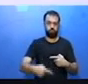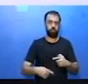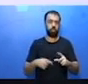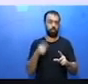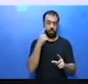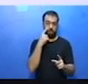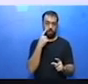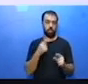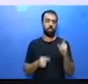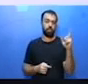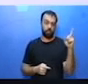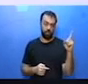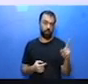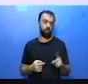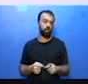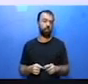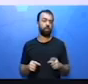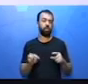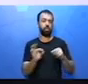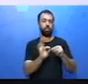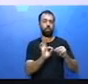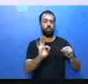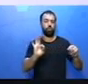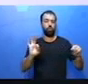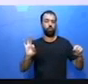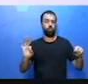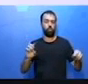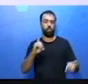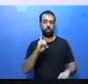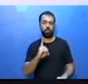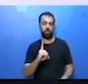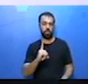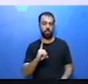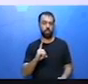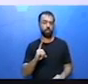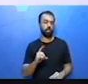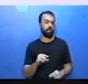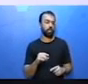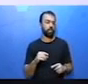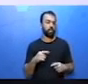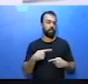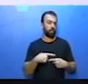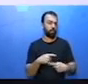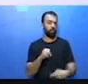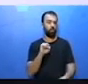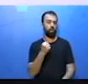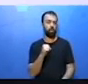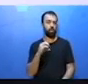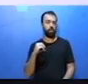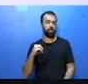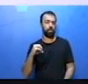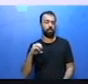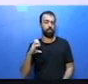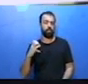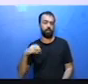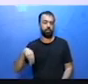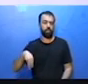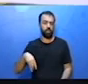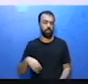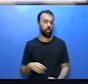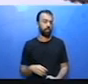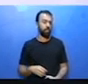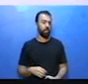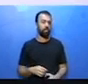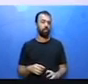Né? Então, de uma ponta até a outra, passando pelo centro, 80 centímetros. O